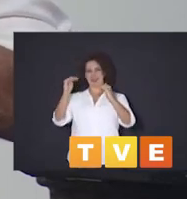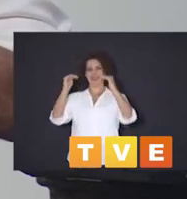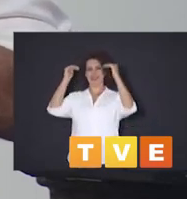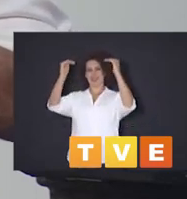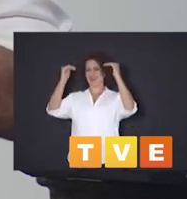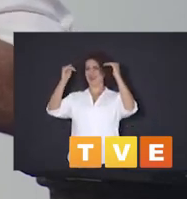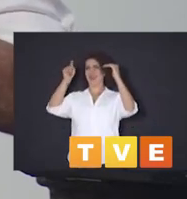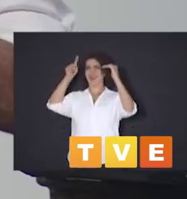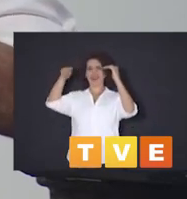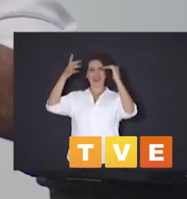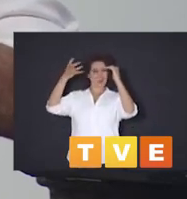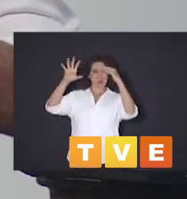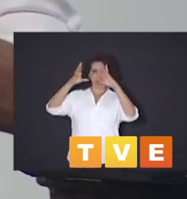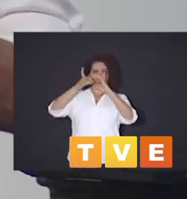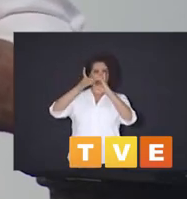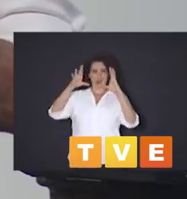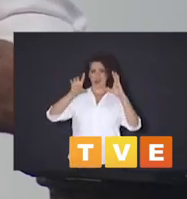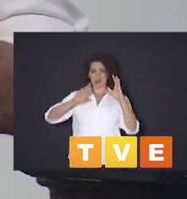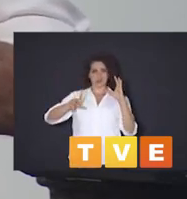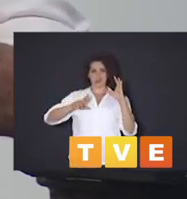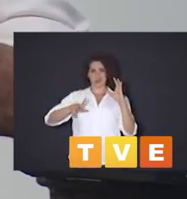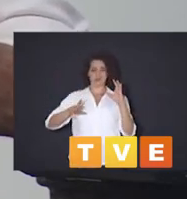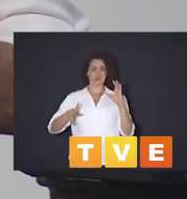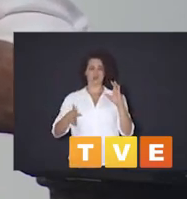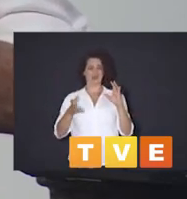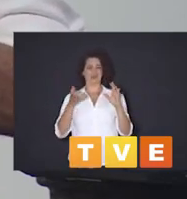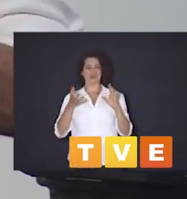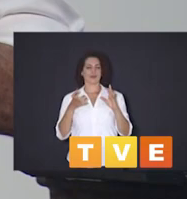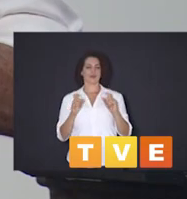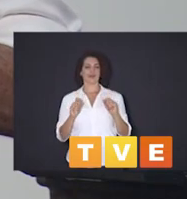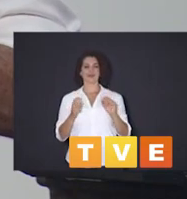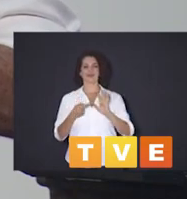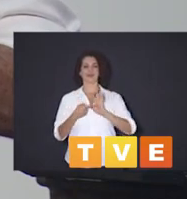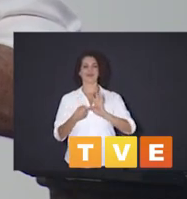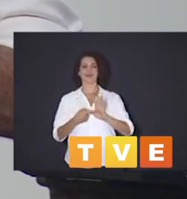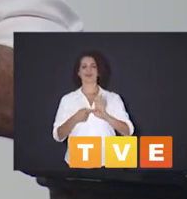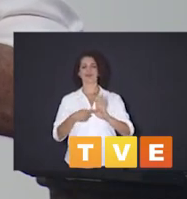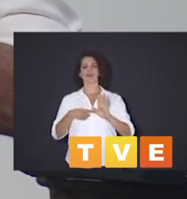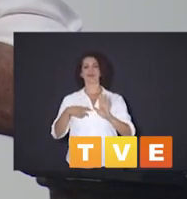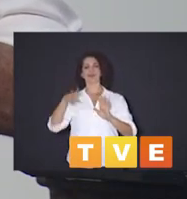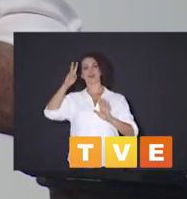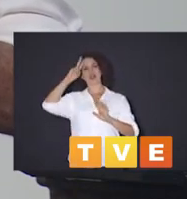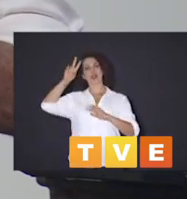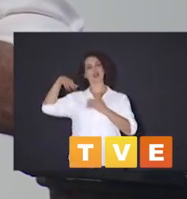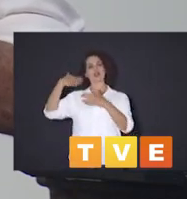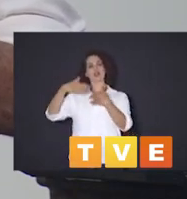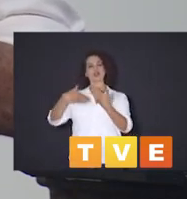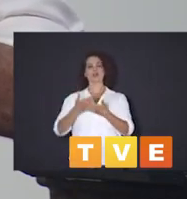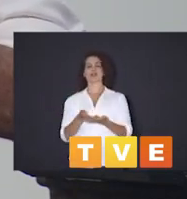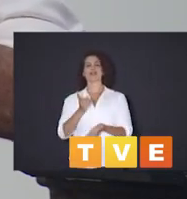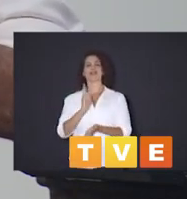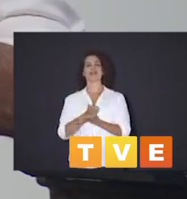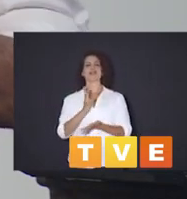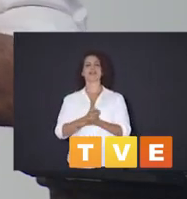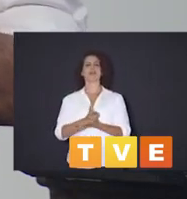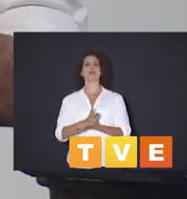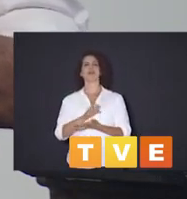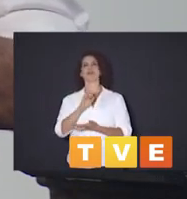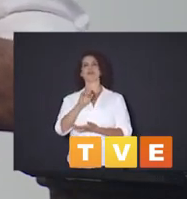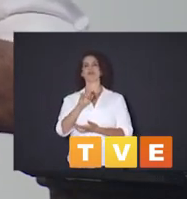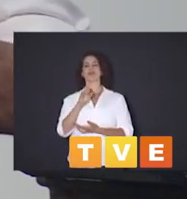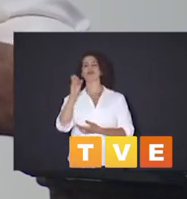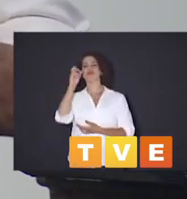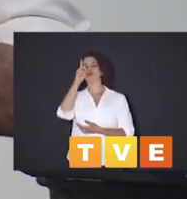pelo contrário mais uma vez demonstraram que historicamente sempre que a situação fica um pouco